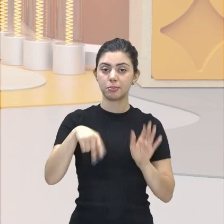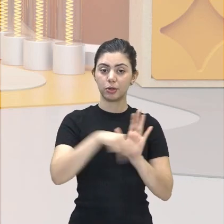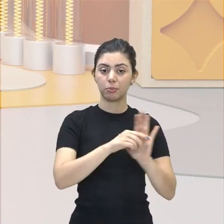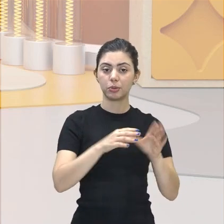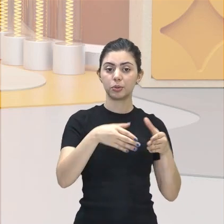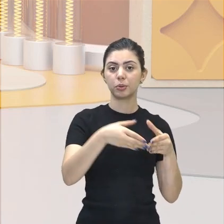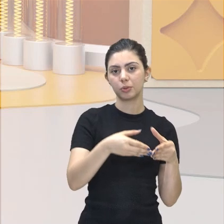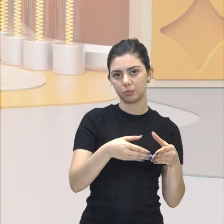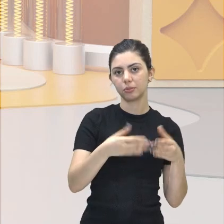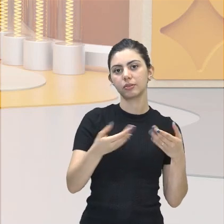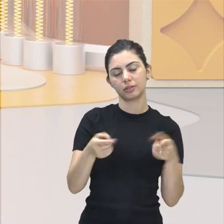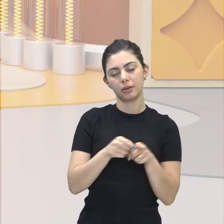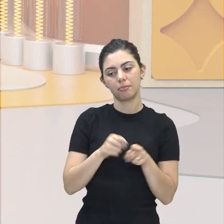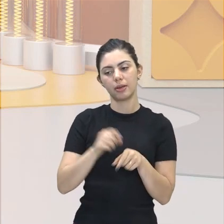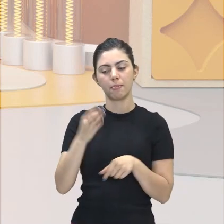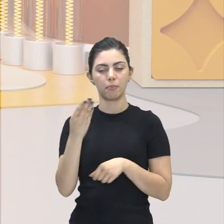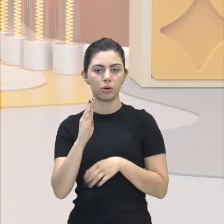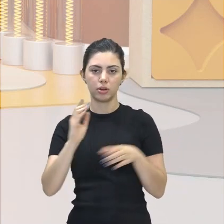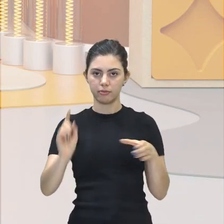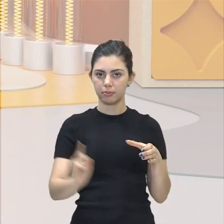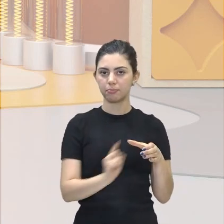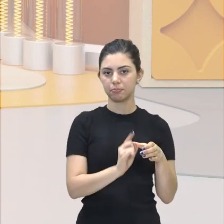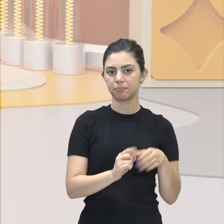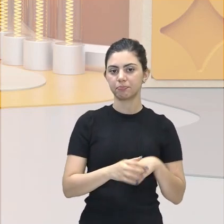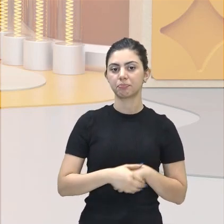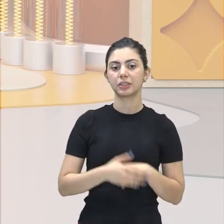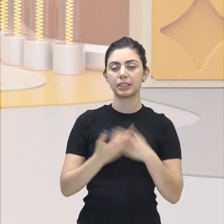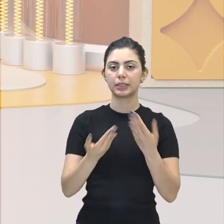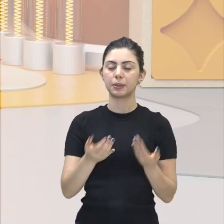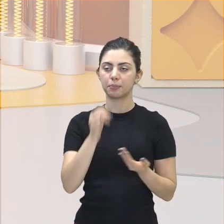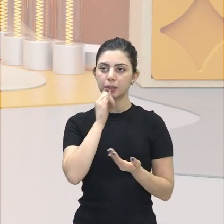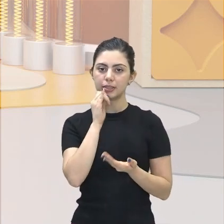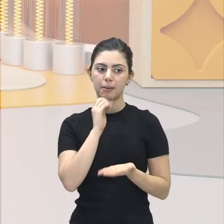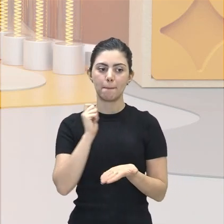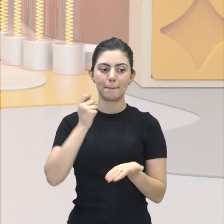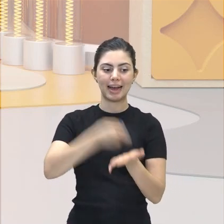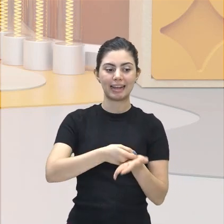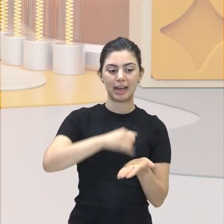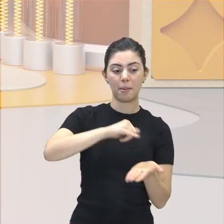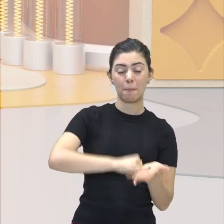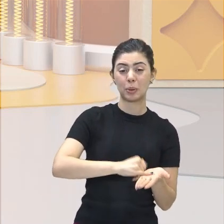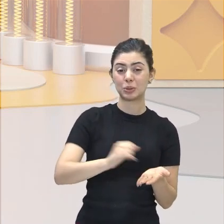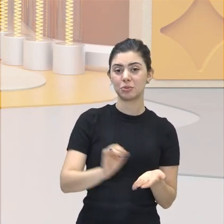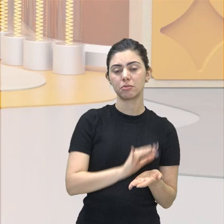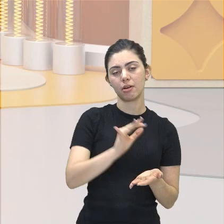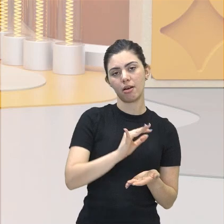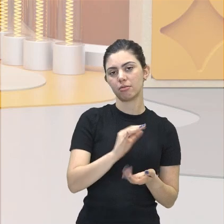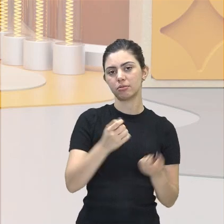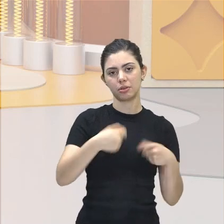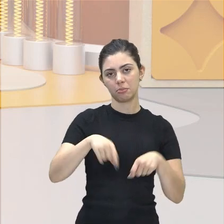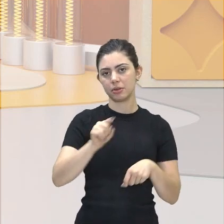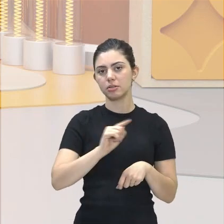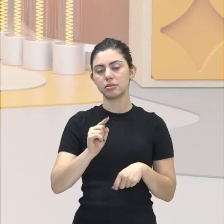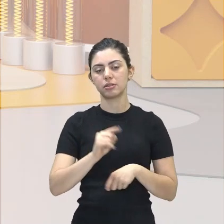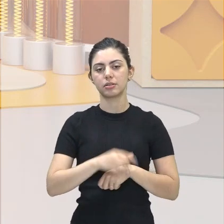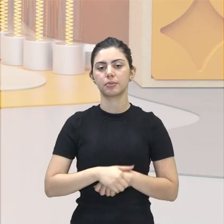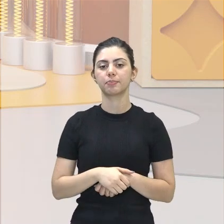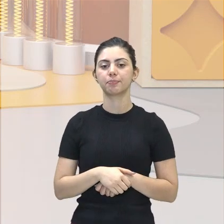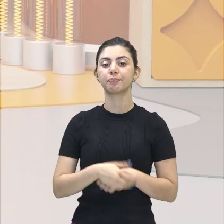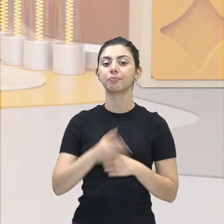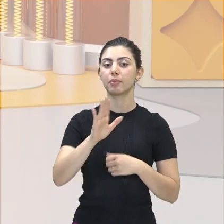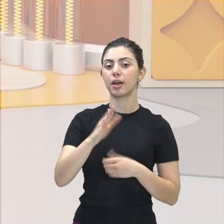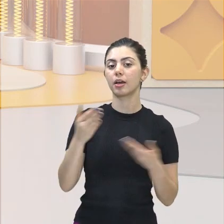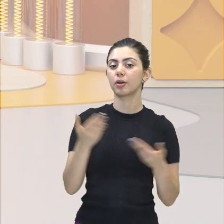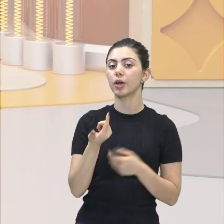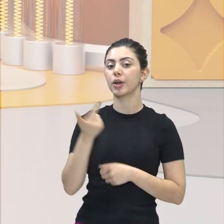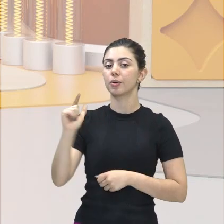da Bolívia. Então você tem ali, não precisa mais pagar a tarifa para, por exemplo, negociar entre um país e outro, né? Outra, no nosso menu